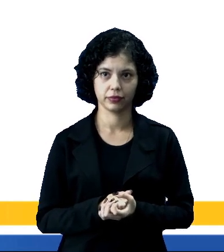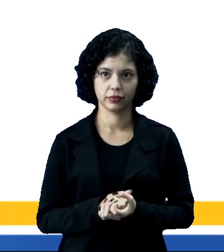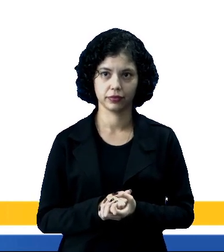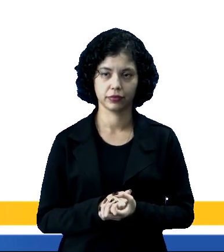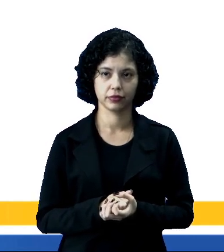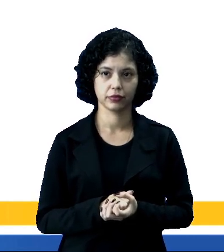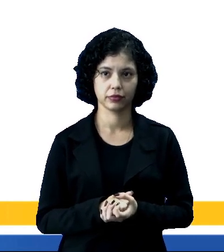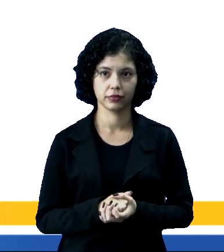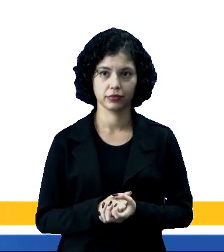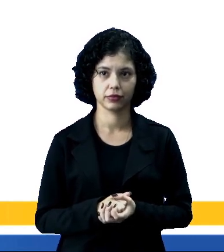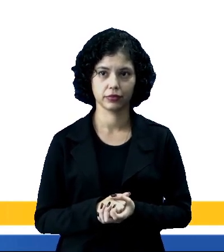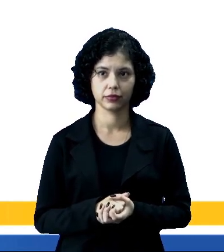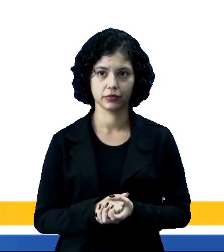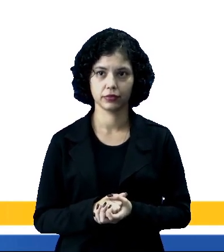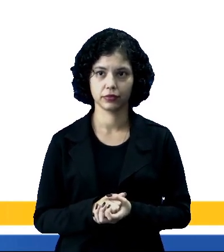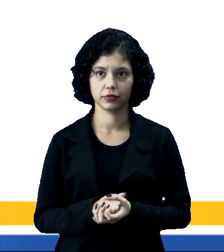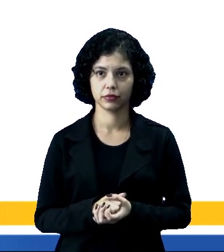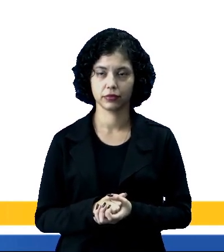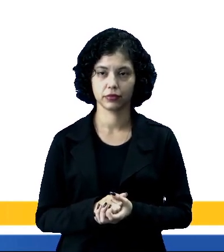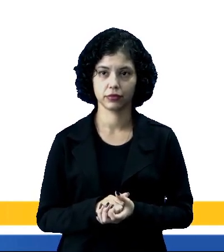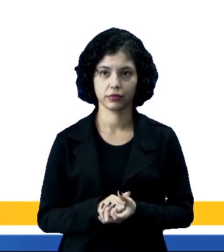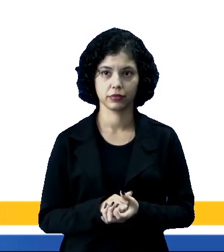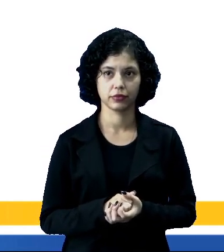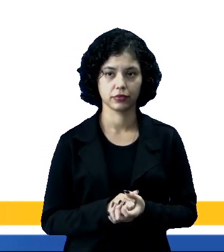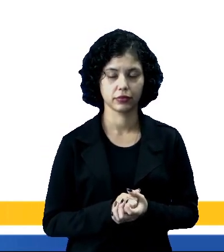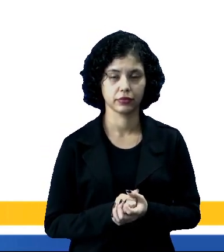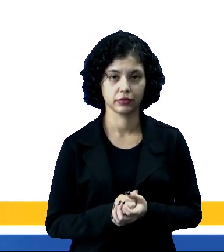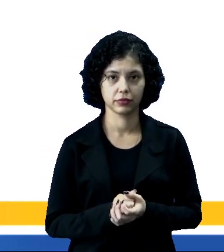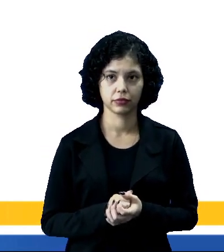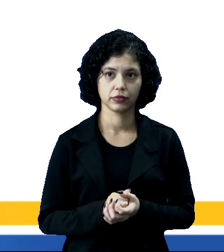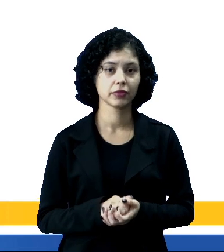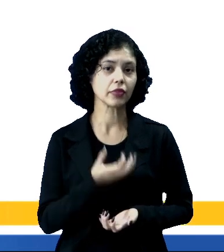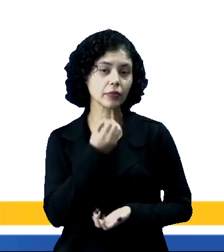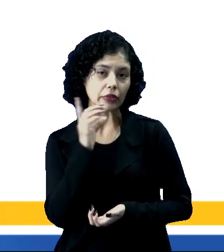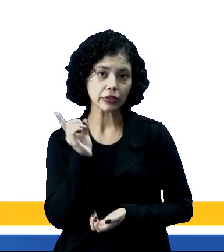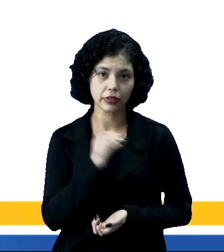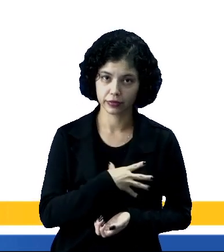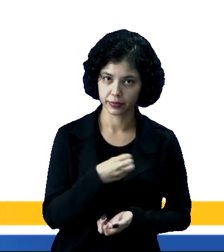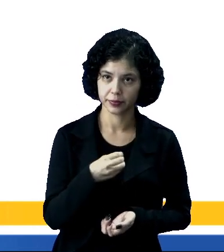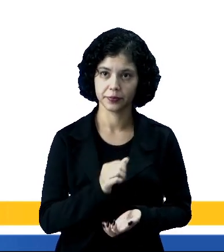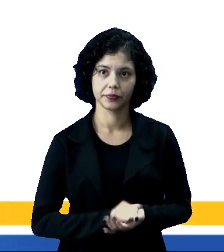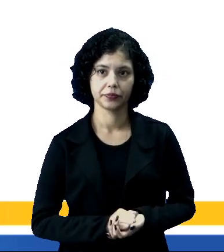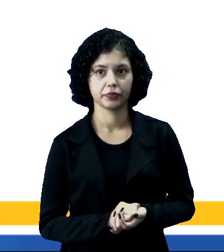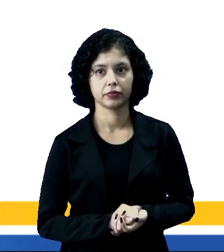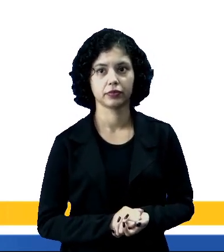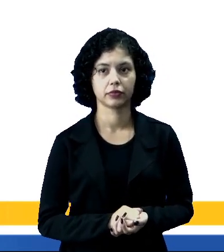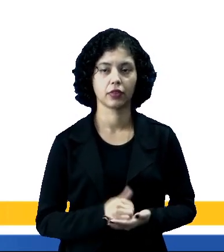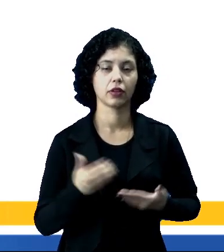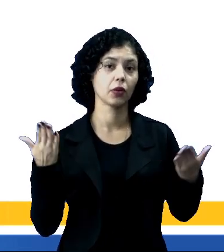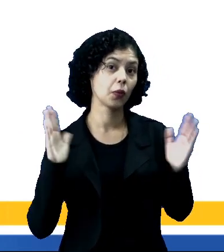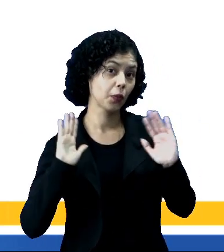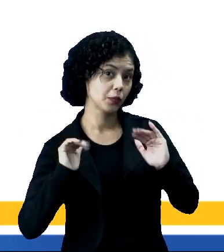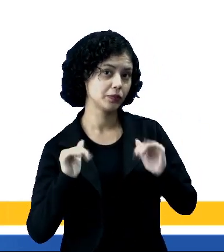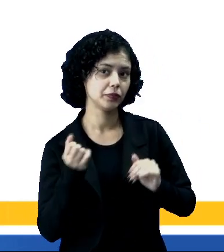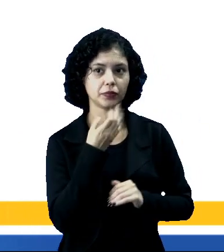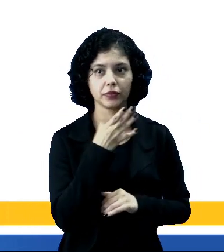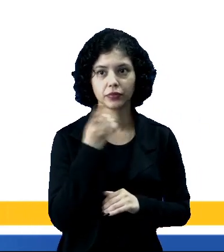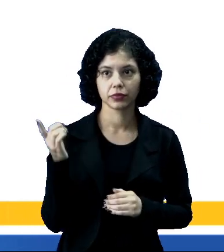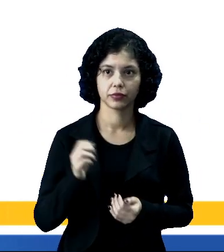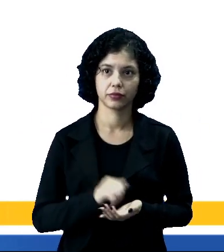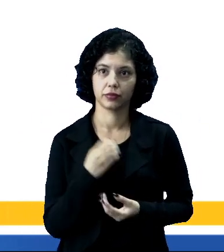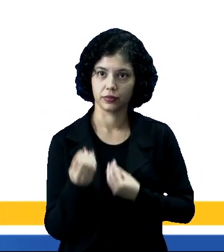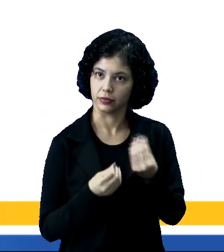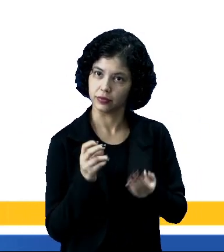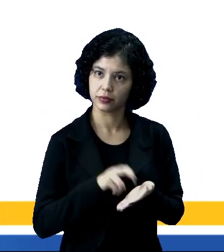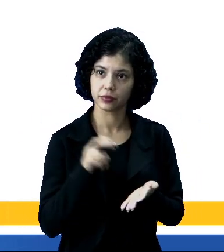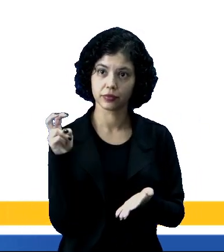Juan responde, hola mamá, buen dia, como amaneciste? Então, bom dia, filho, né? Oi, mãe, bom dia, como,